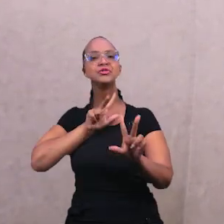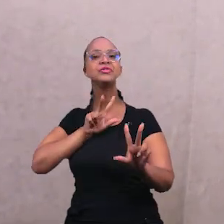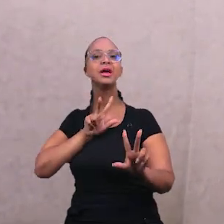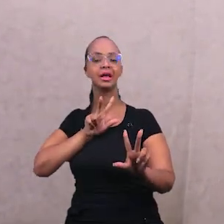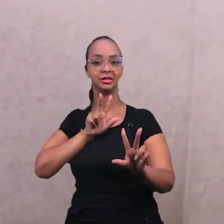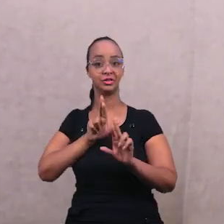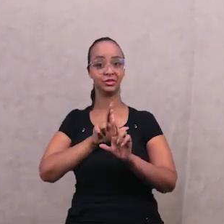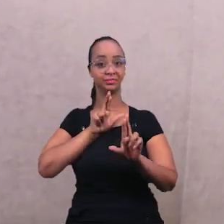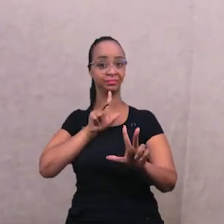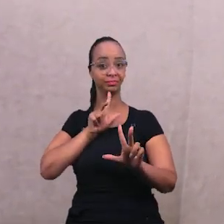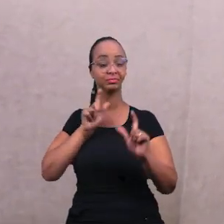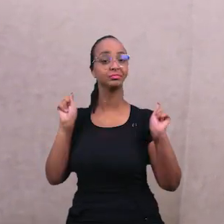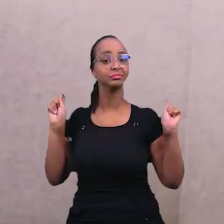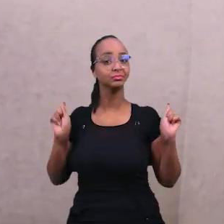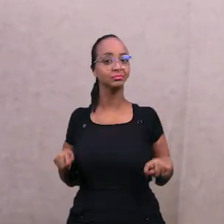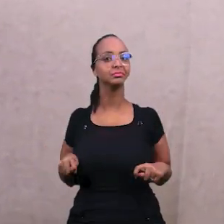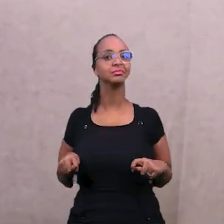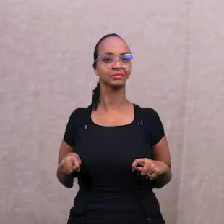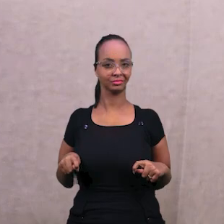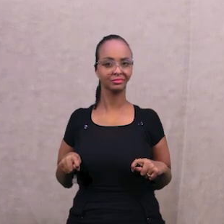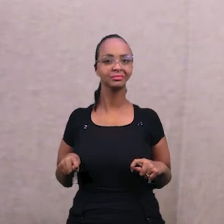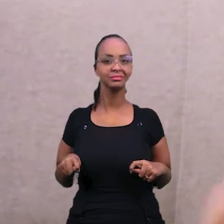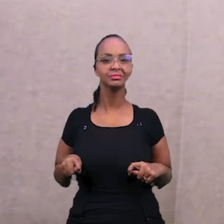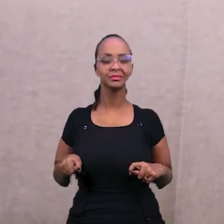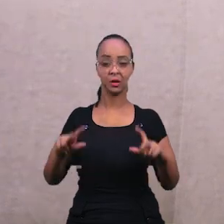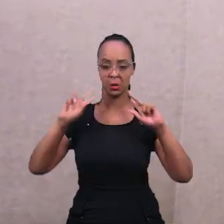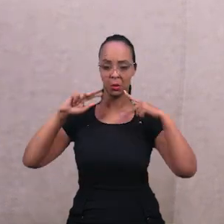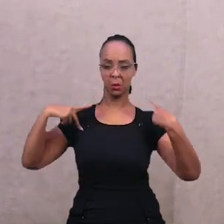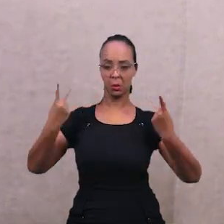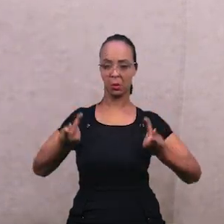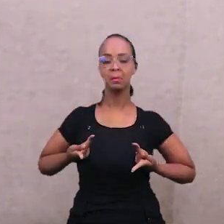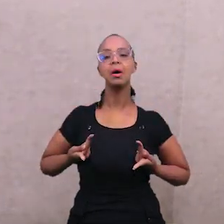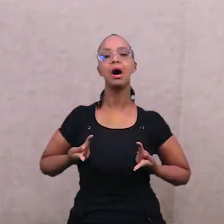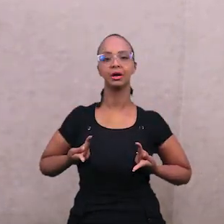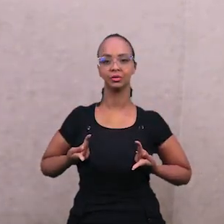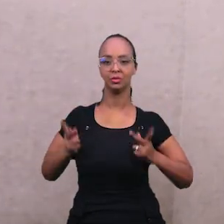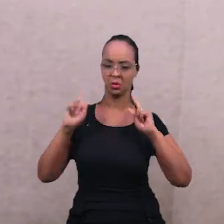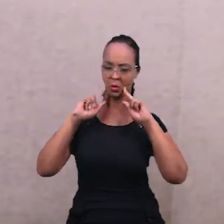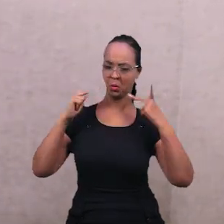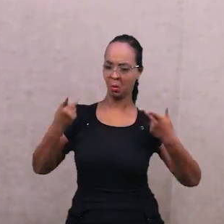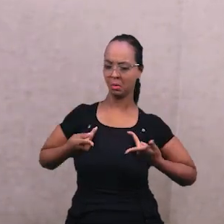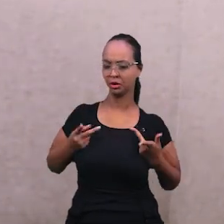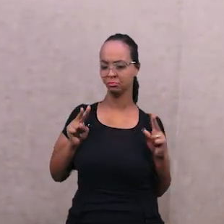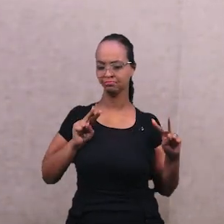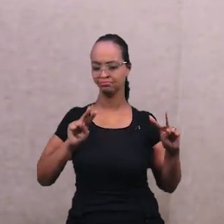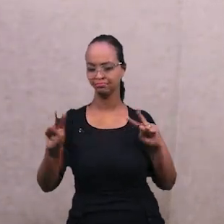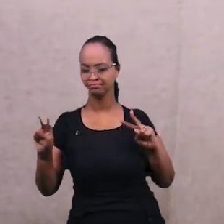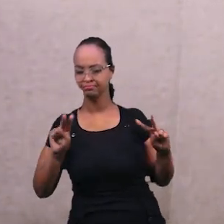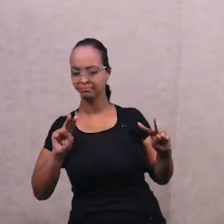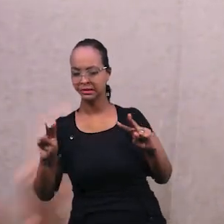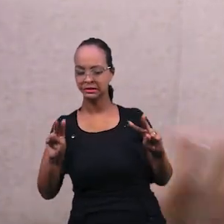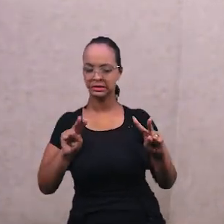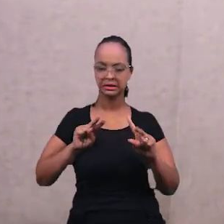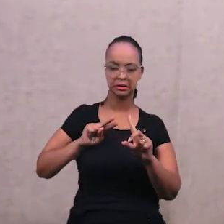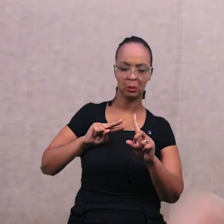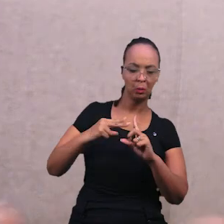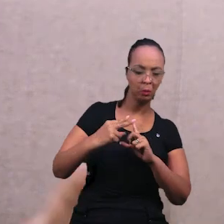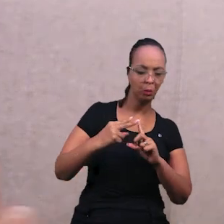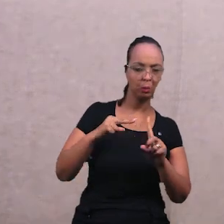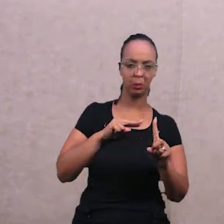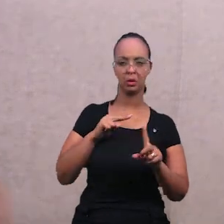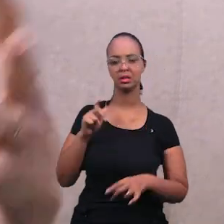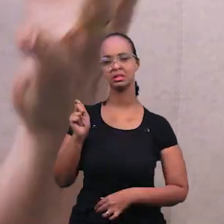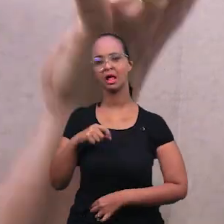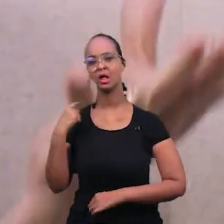diferentes modos como o ser humano vê, né, o mundo. Então, assim, nós temos